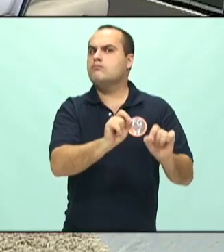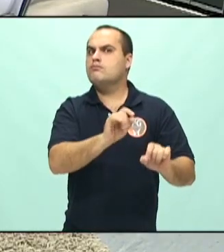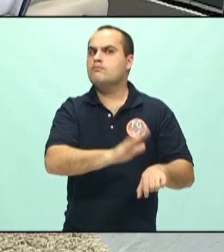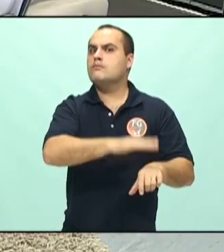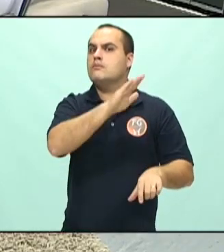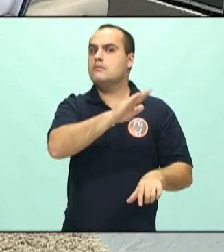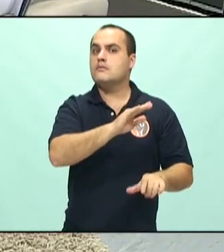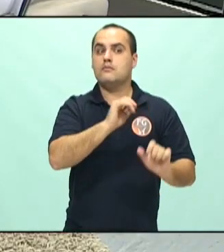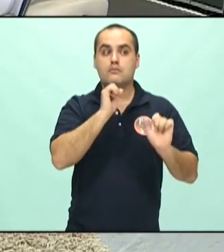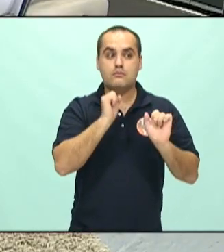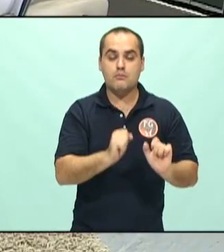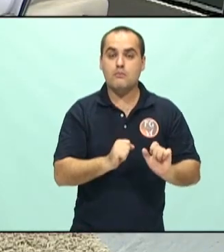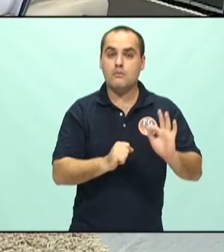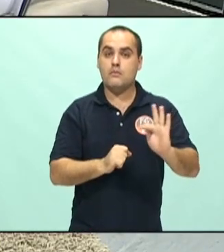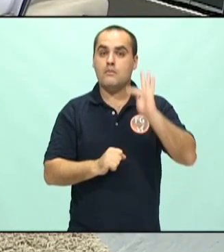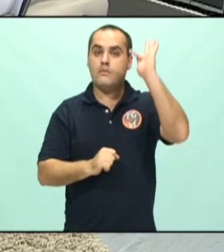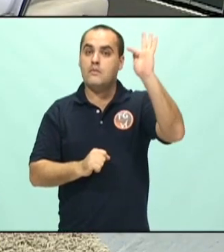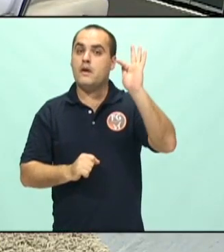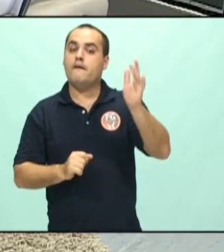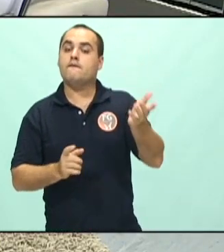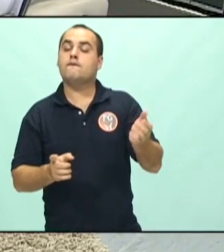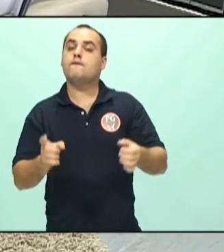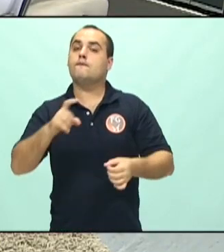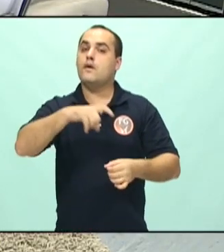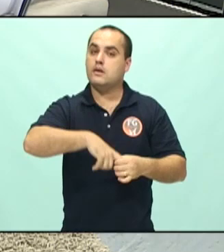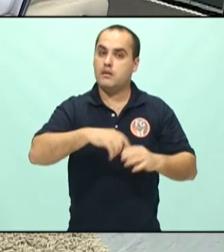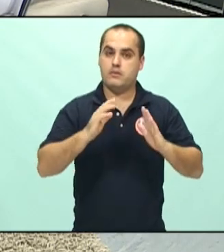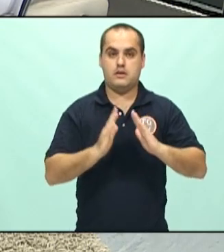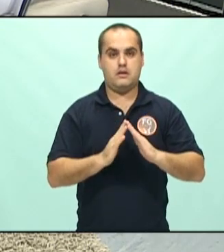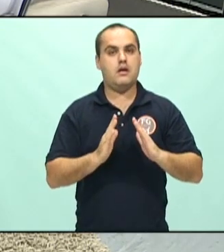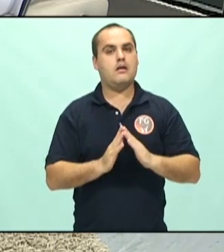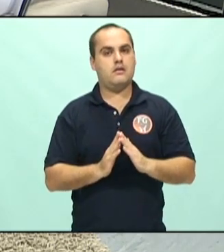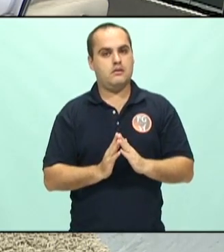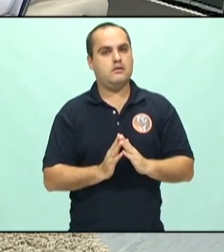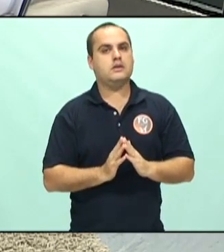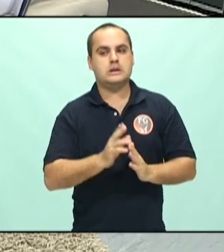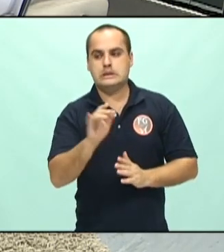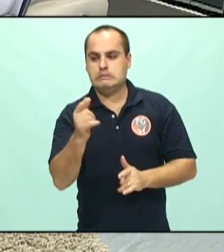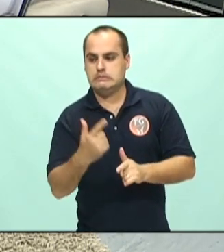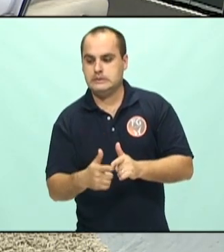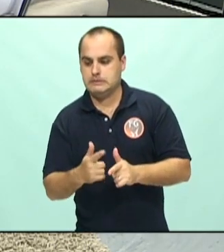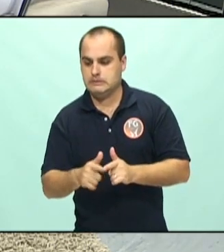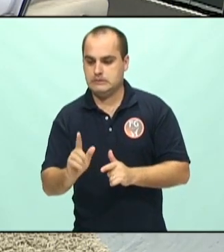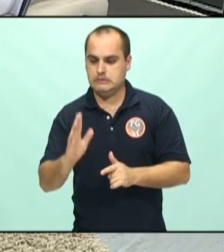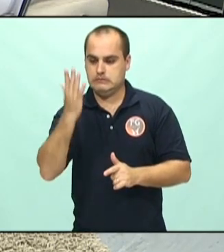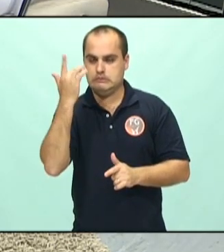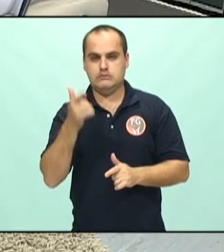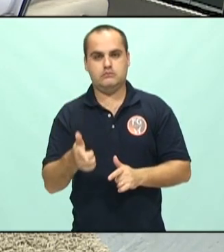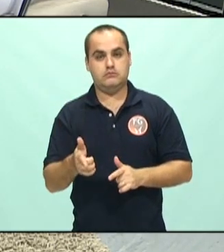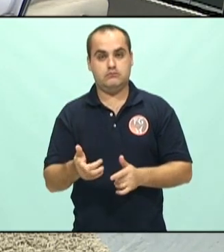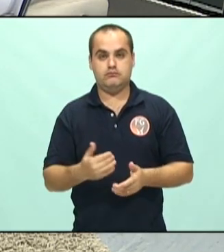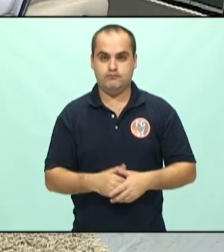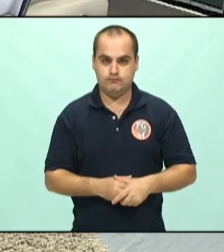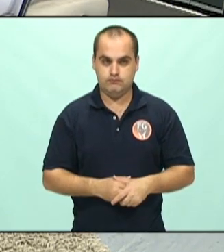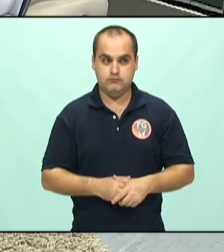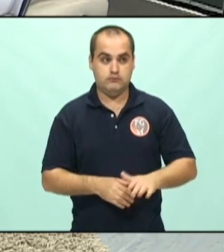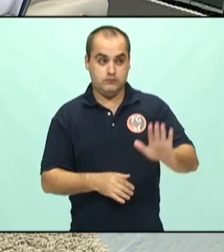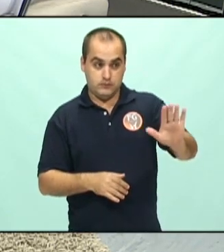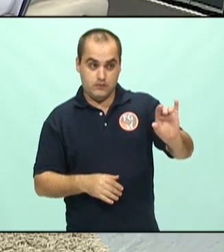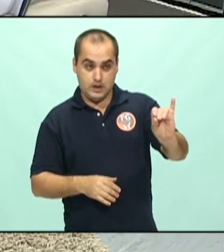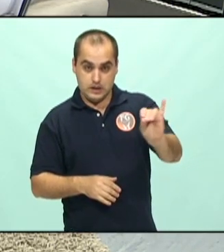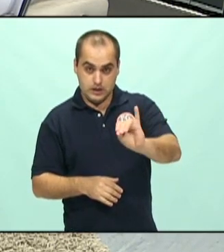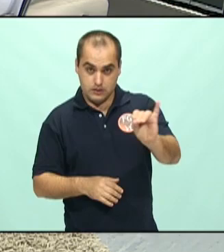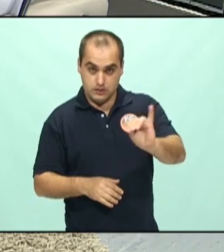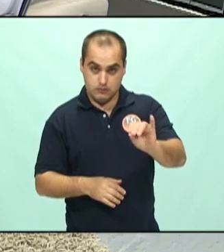do possível sejam recambiados ao seu lugar de origem porque na verdade o que está acontecendo e tá aí daqui pra